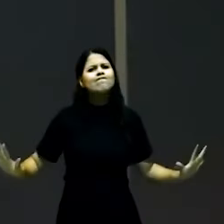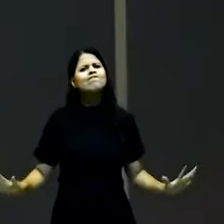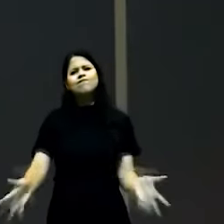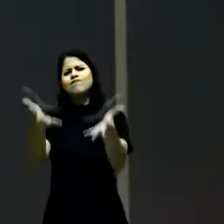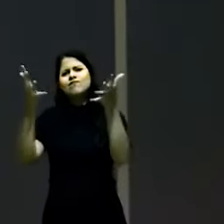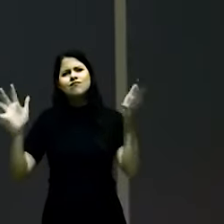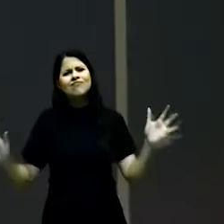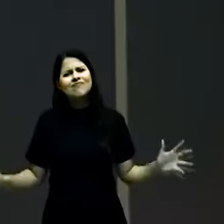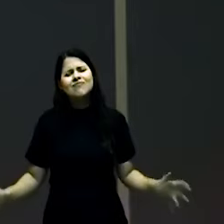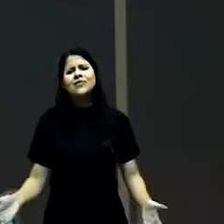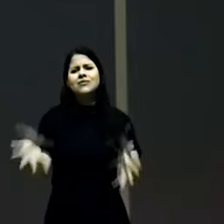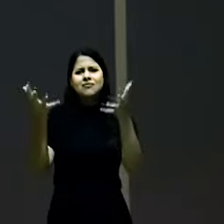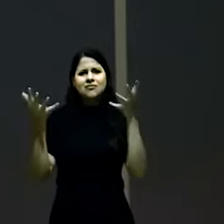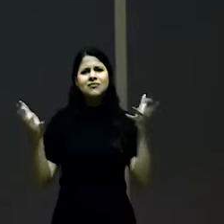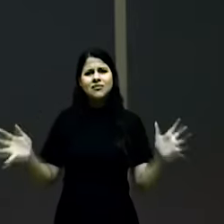Elias,